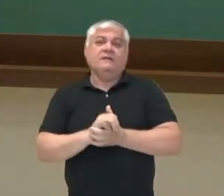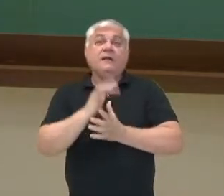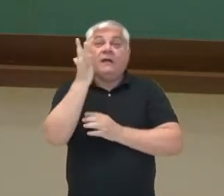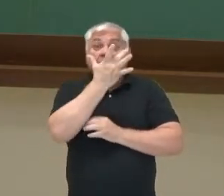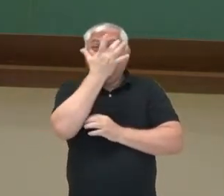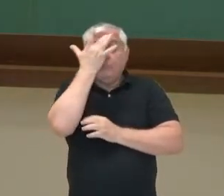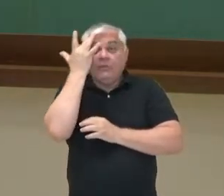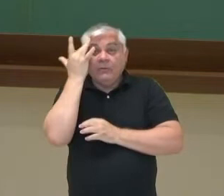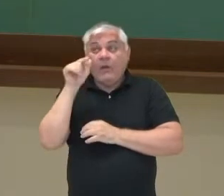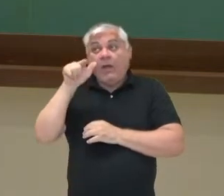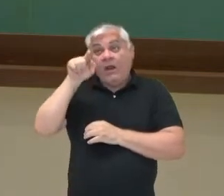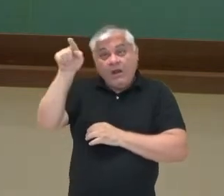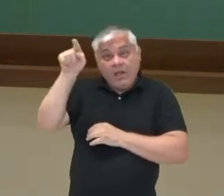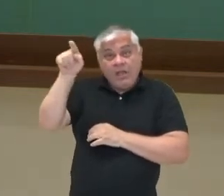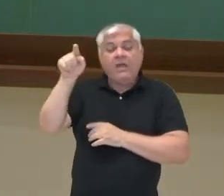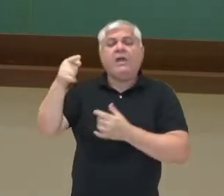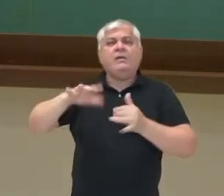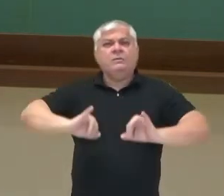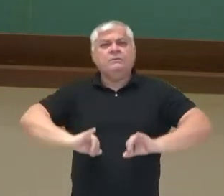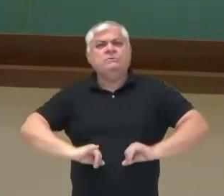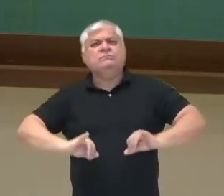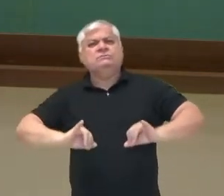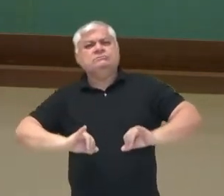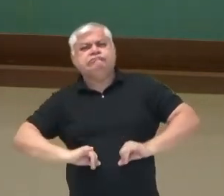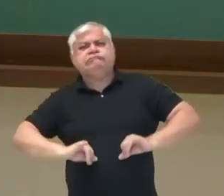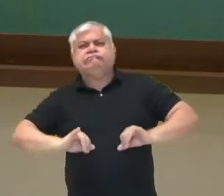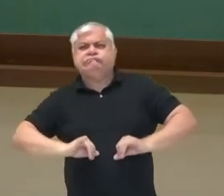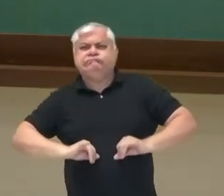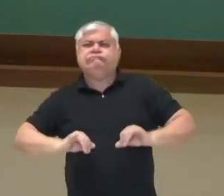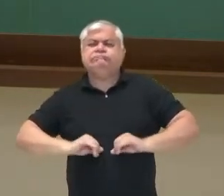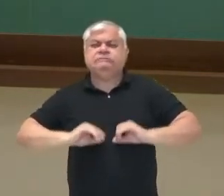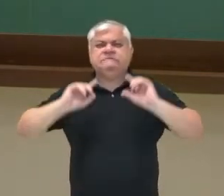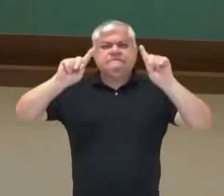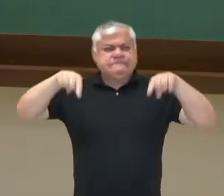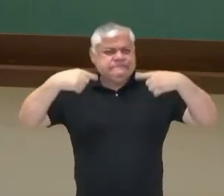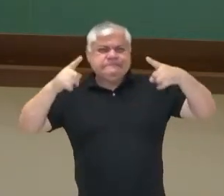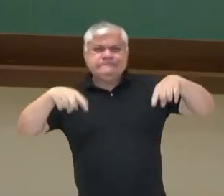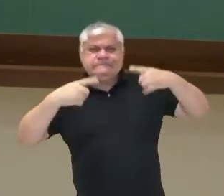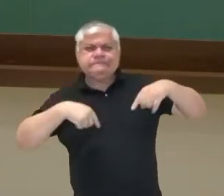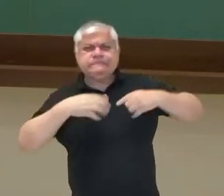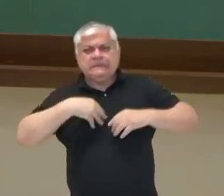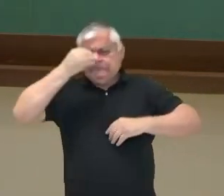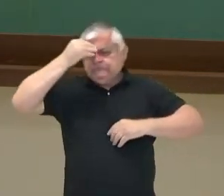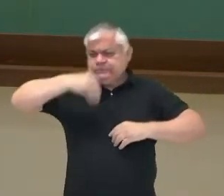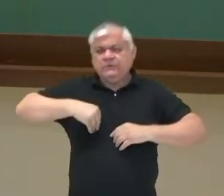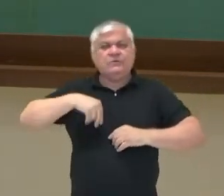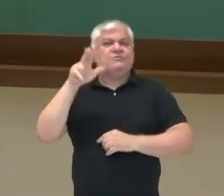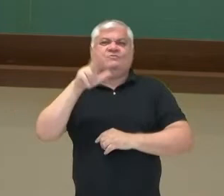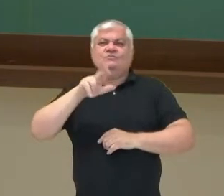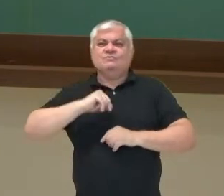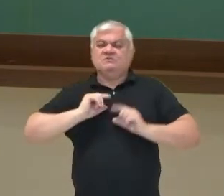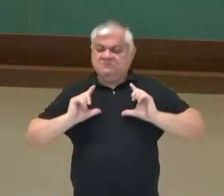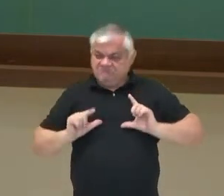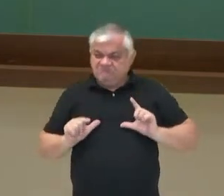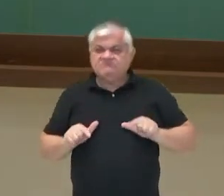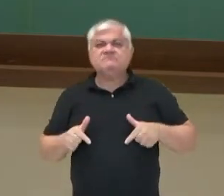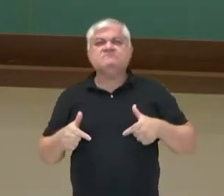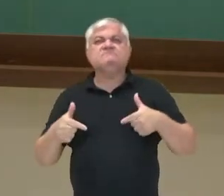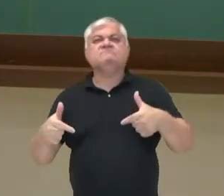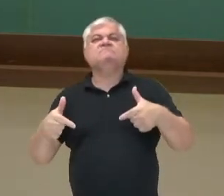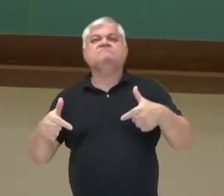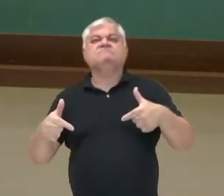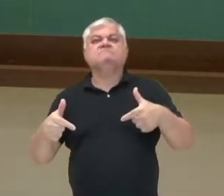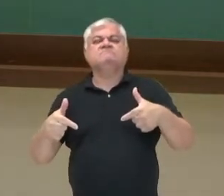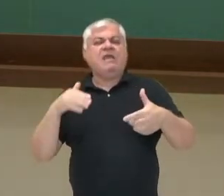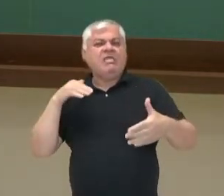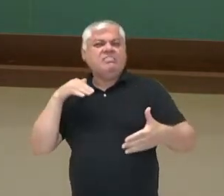pessoas, mesmo sofrendo, mesmo tendo ali muitos desafios, elas não desistem, né? Elas lutam, elas vão até